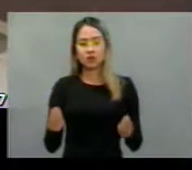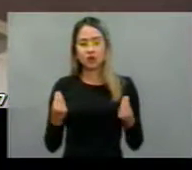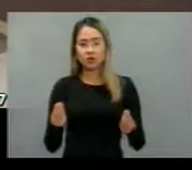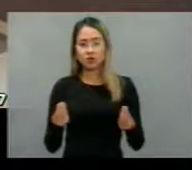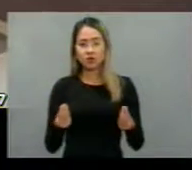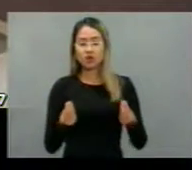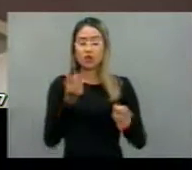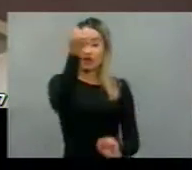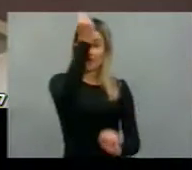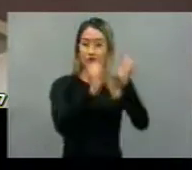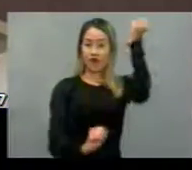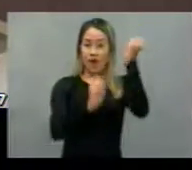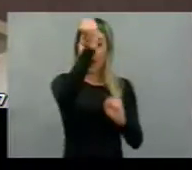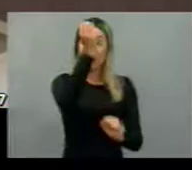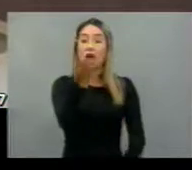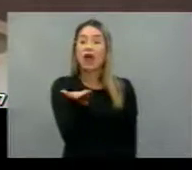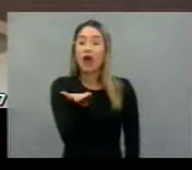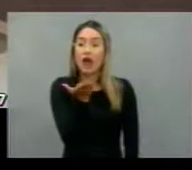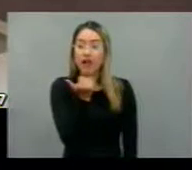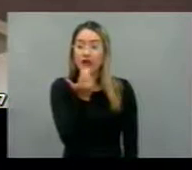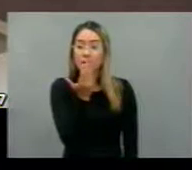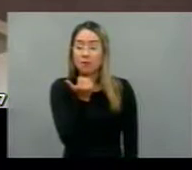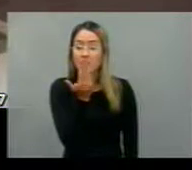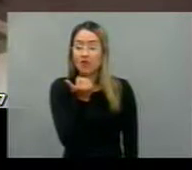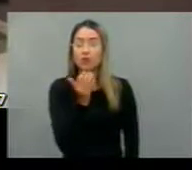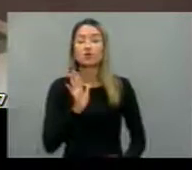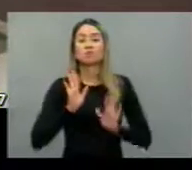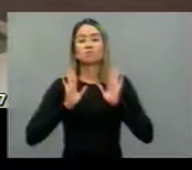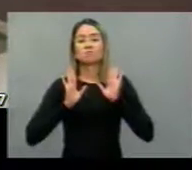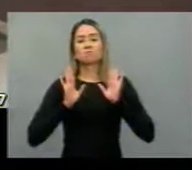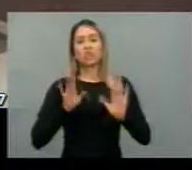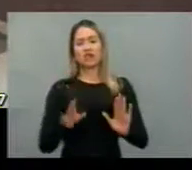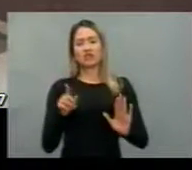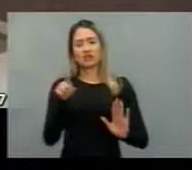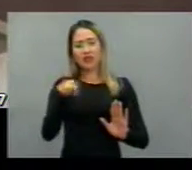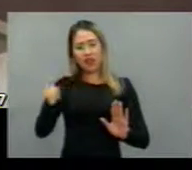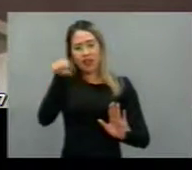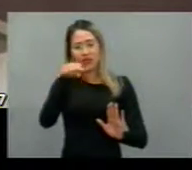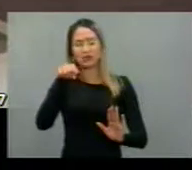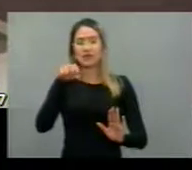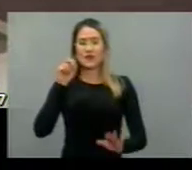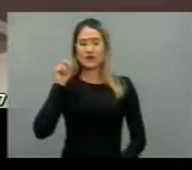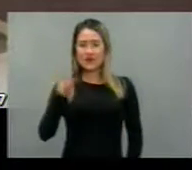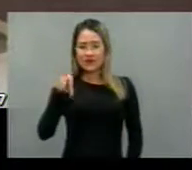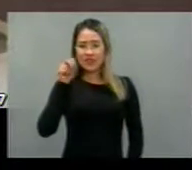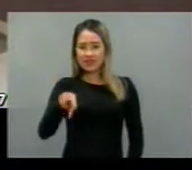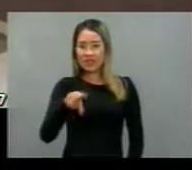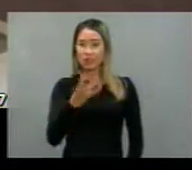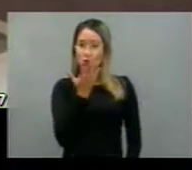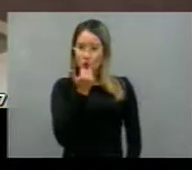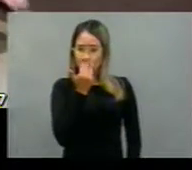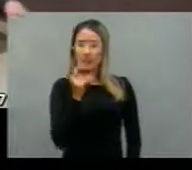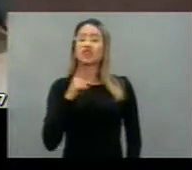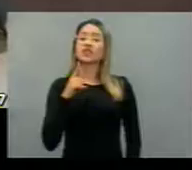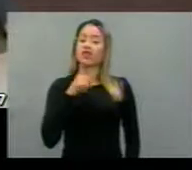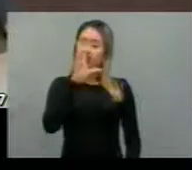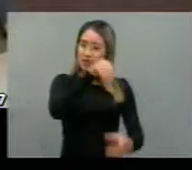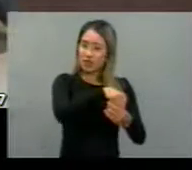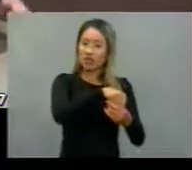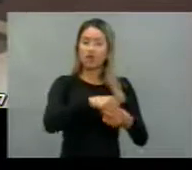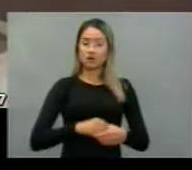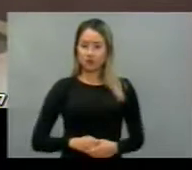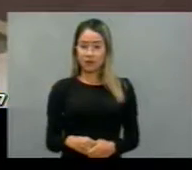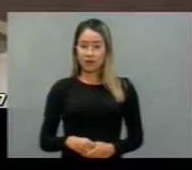alimento, que poluem o meio ambiente, que desmatam em especial, sobretudo essas grandes